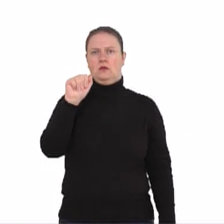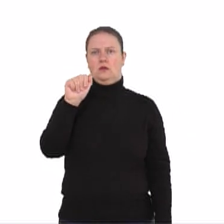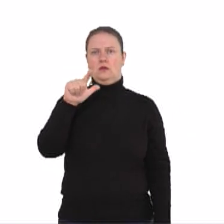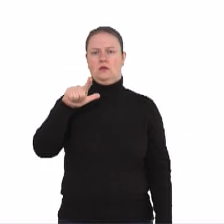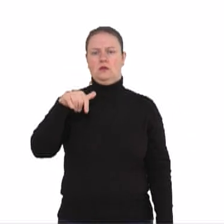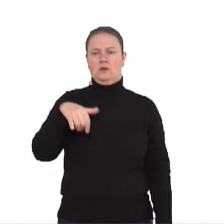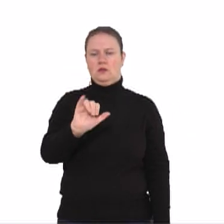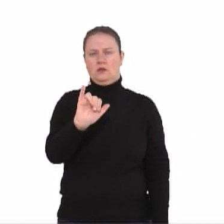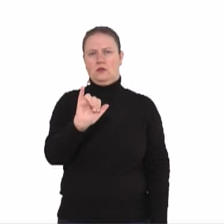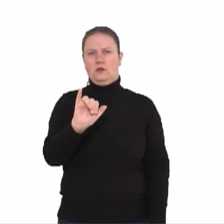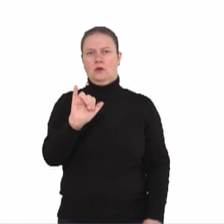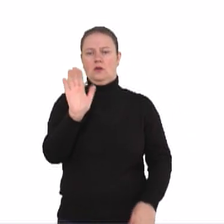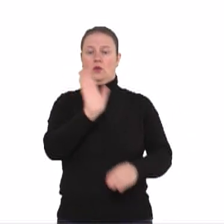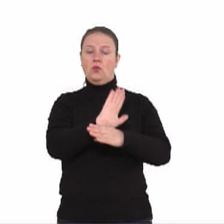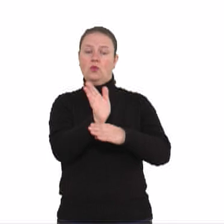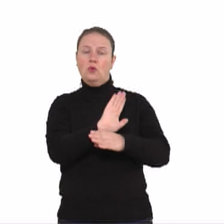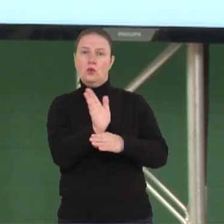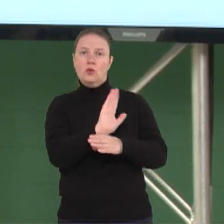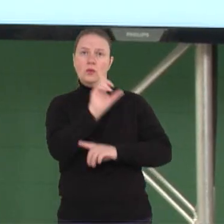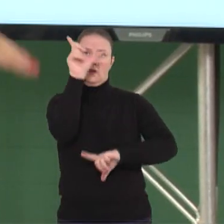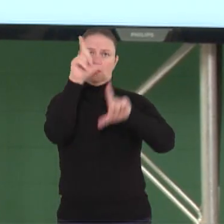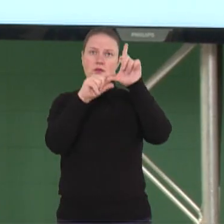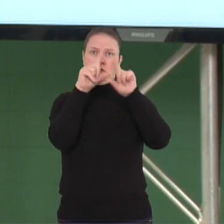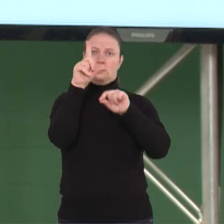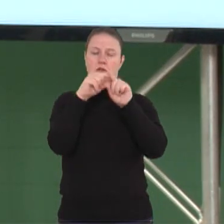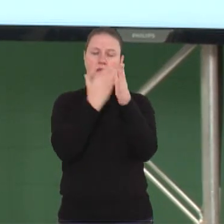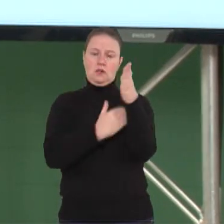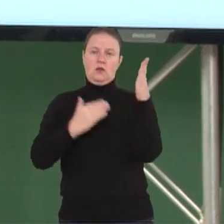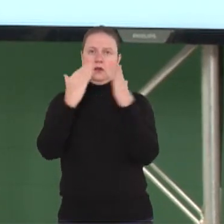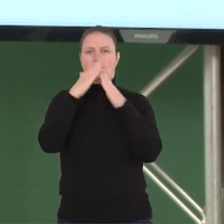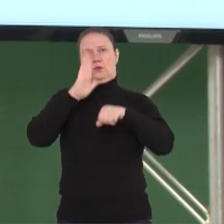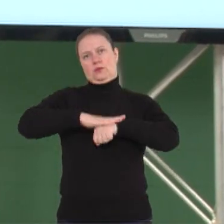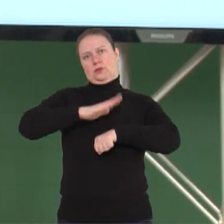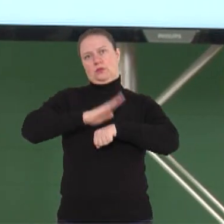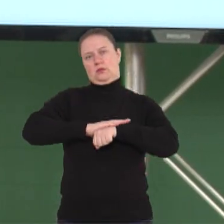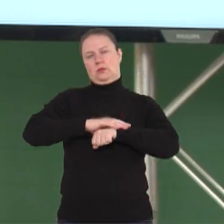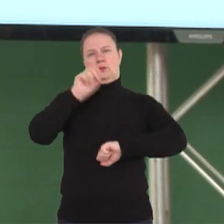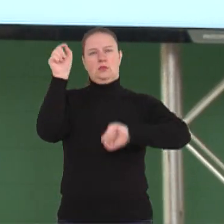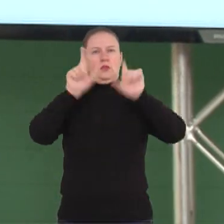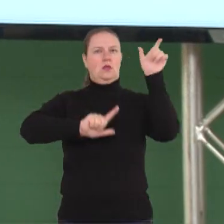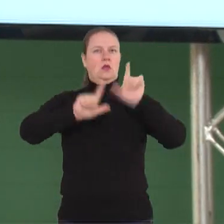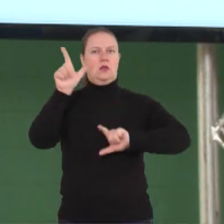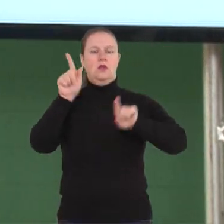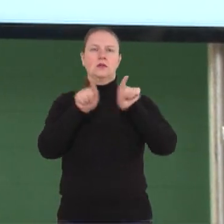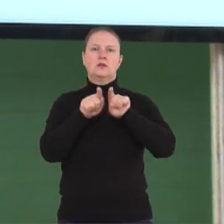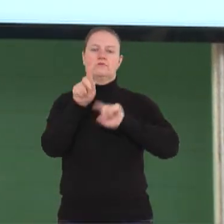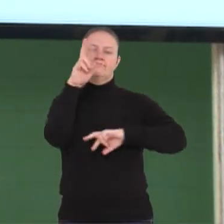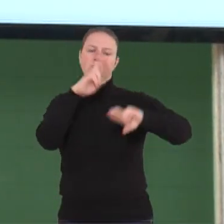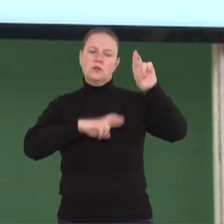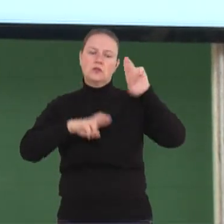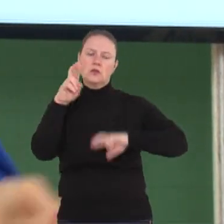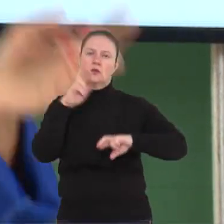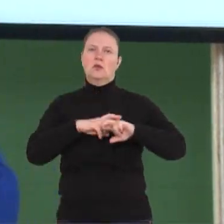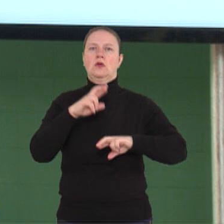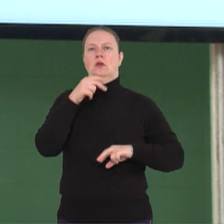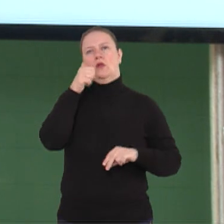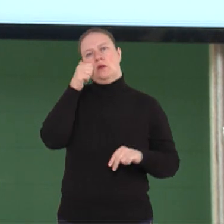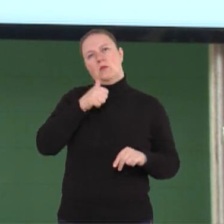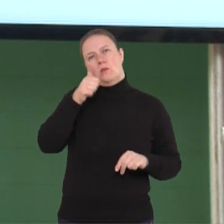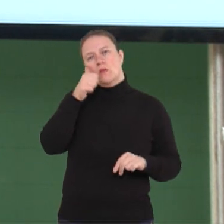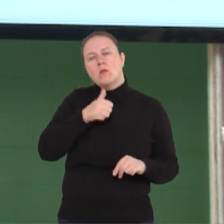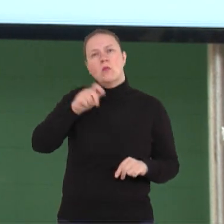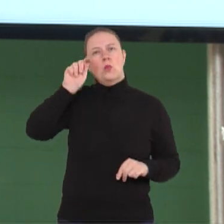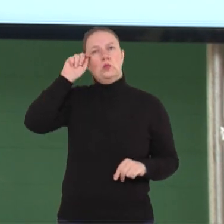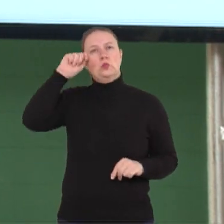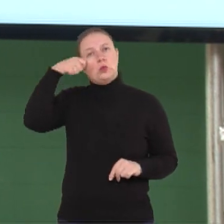Neri sobre o Estrelas Além do Tempo, tá? Então, no canal da Nathalie, ela faz uma análise bem legal, como Garota Negra,